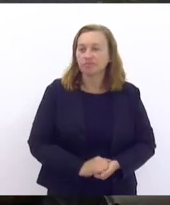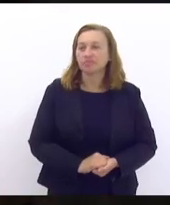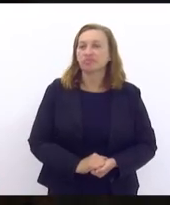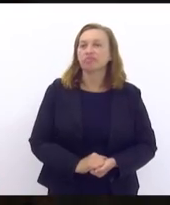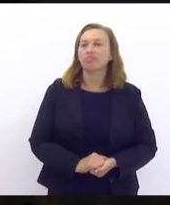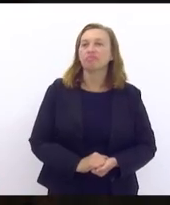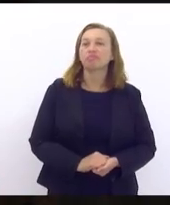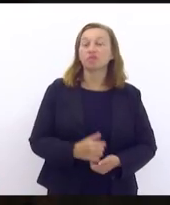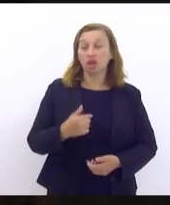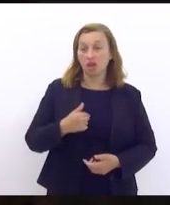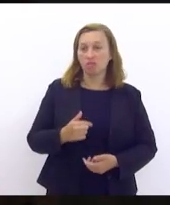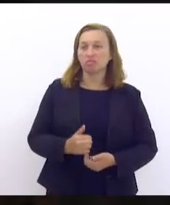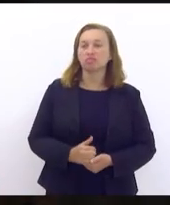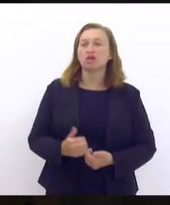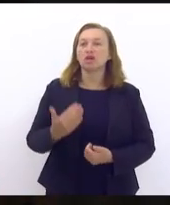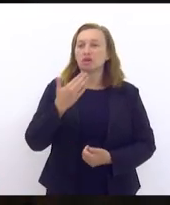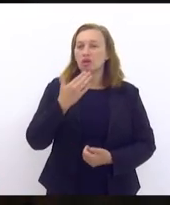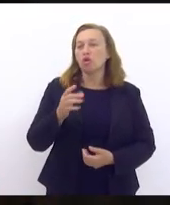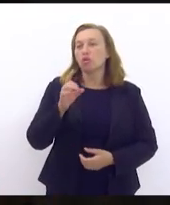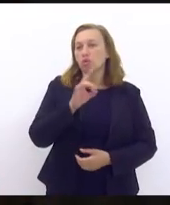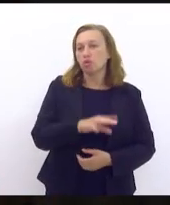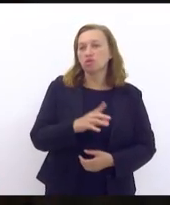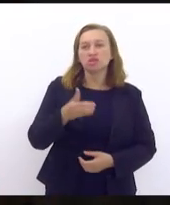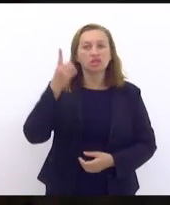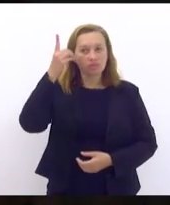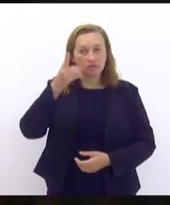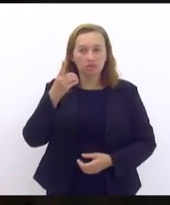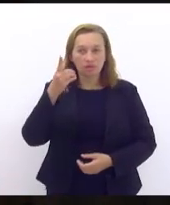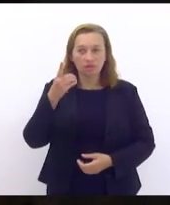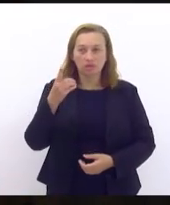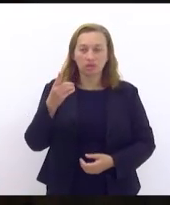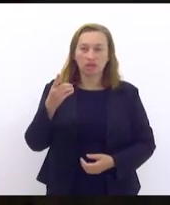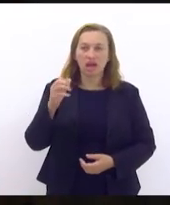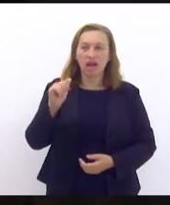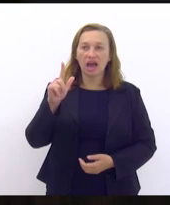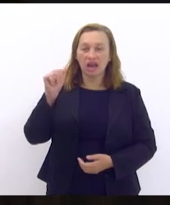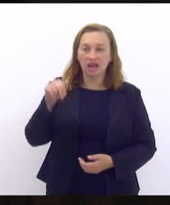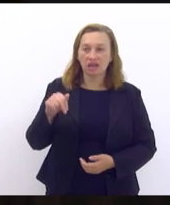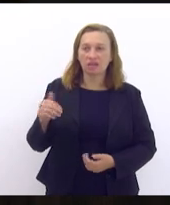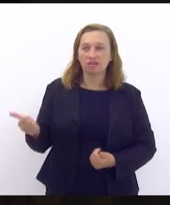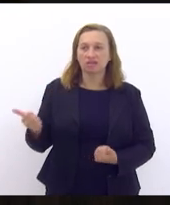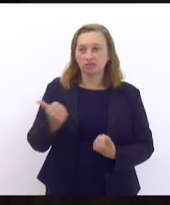Próximo orador sou eu mesmo. Vou pedir para o deputado Alan Lopes assumir aqui a presidência, por favor.